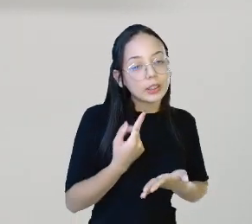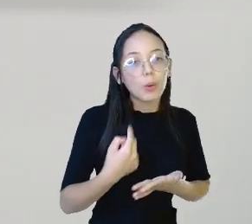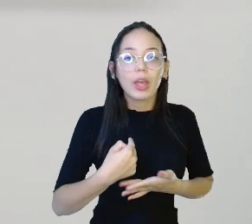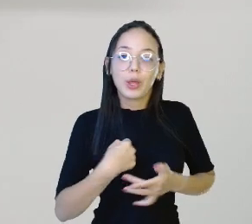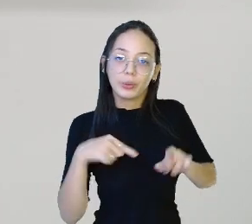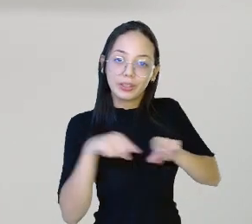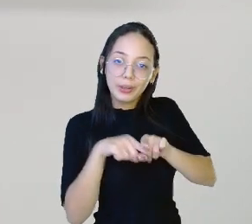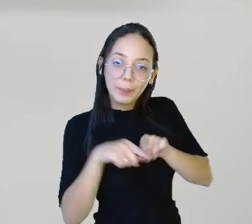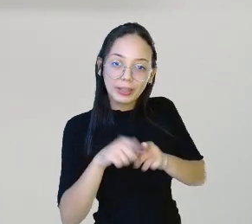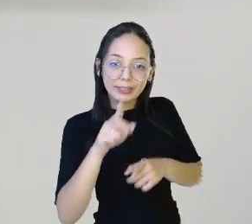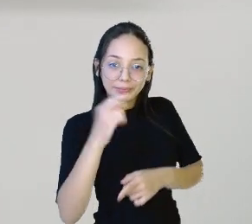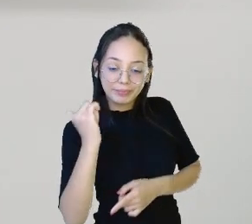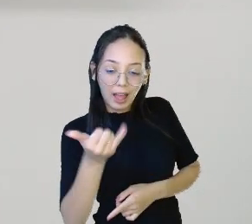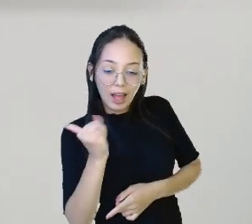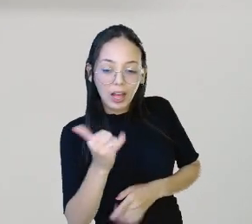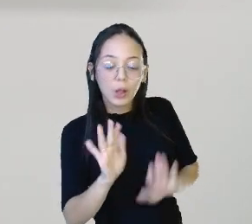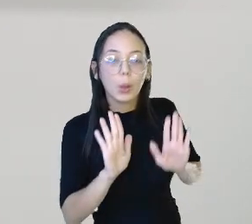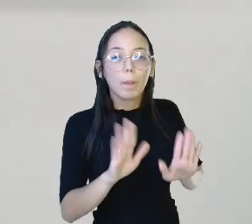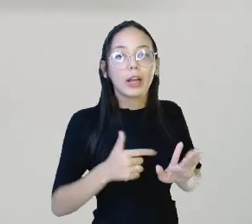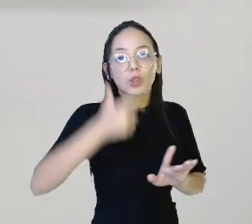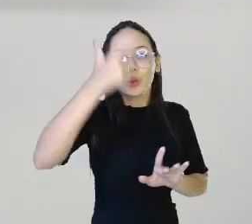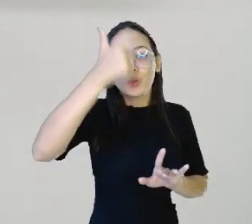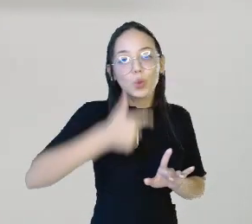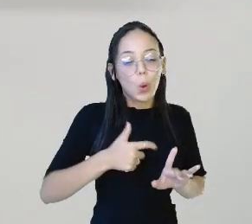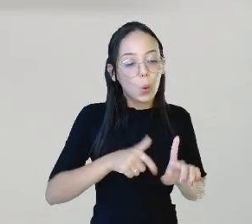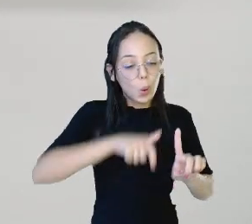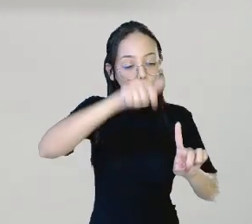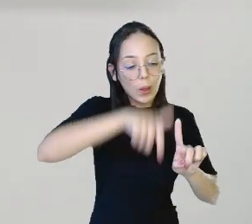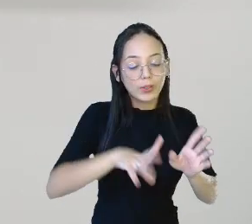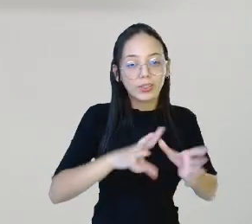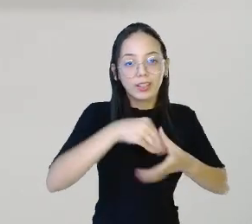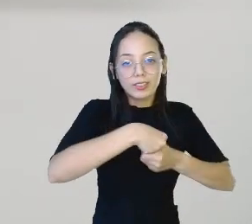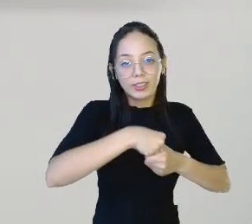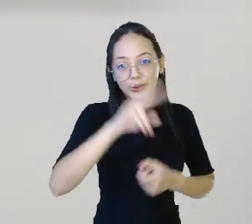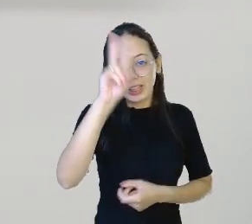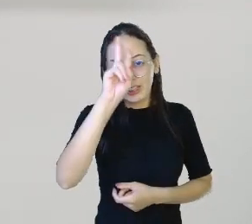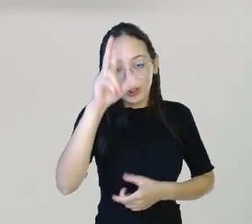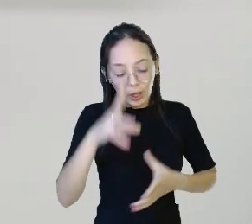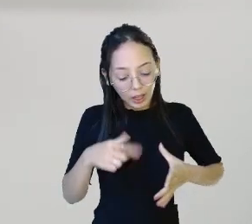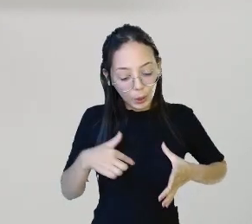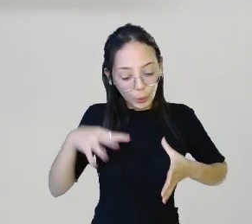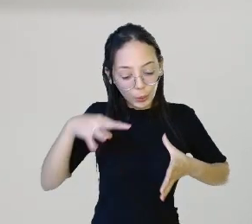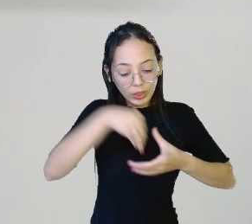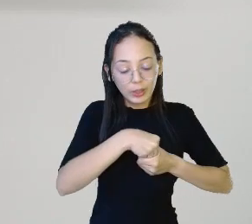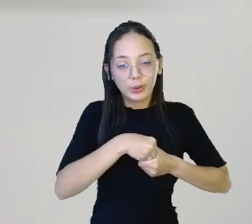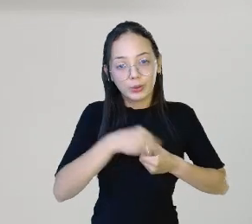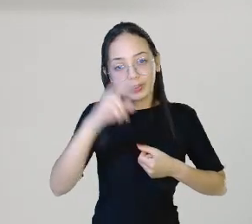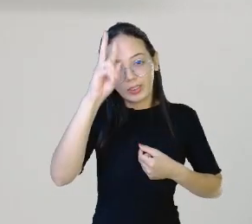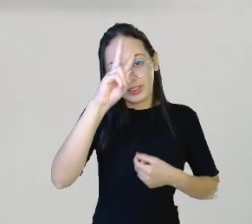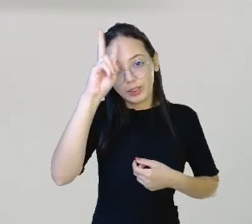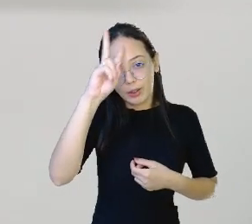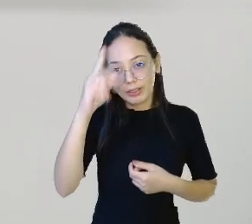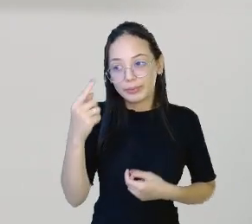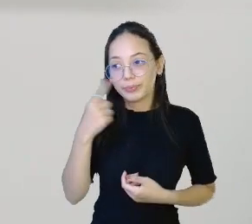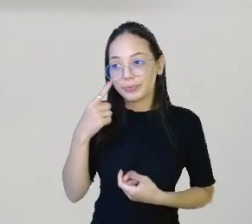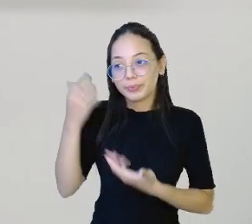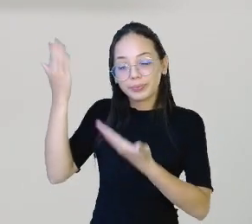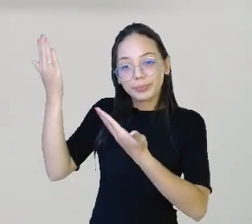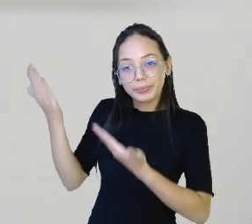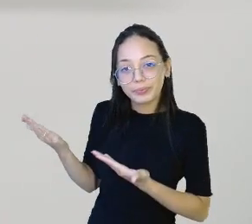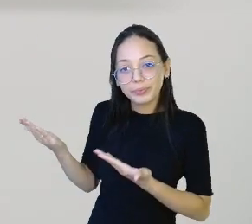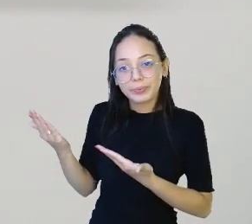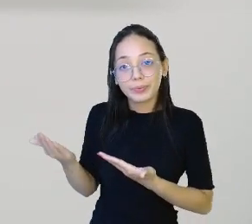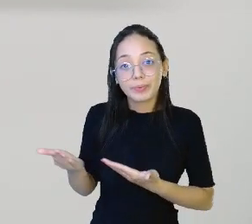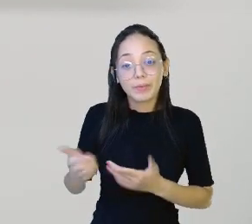também está narrando, só que você é uma personagem dessa história. Você está dentro da história. É o que está escrito aí, ó.